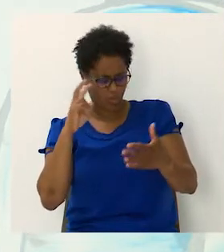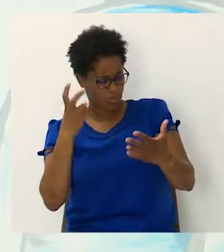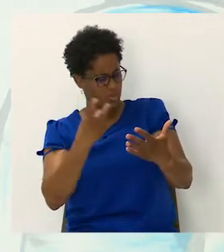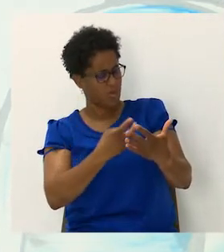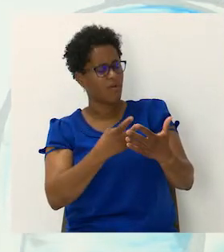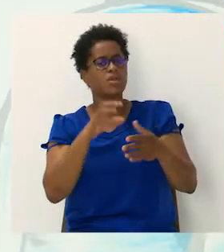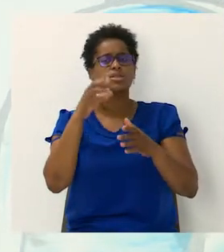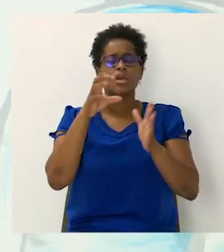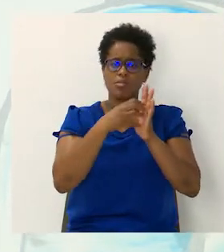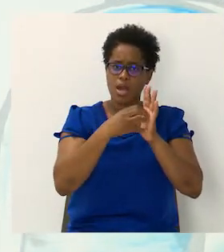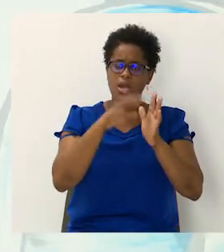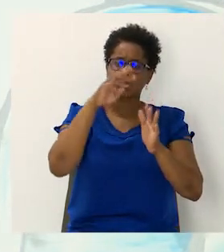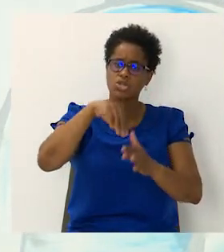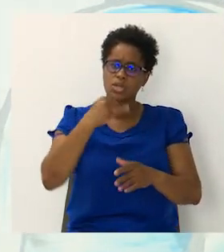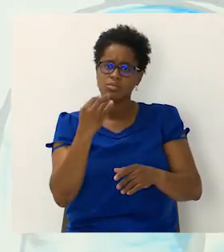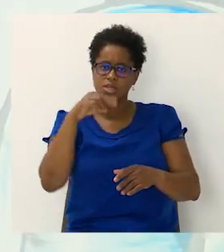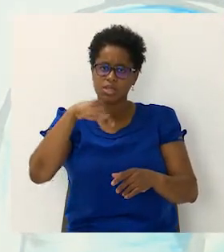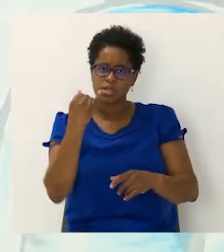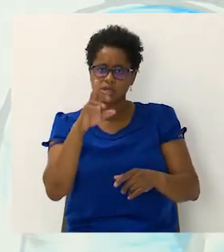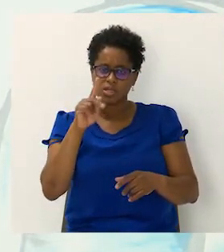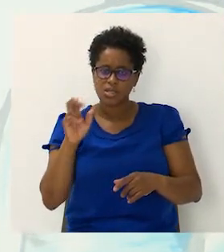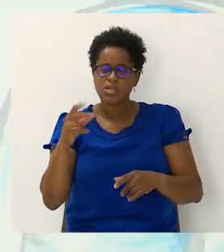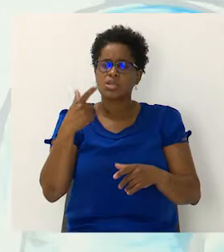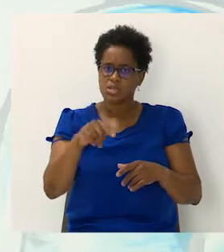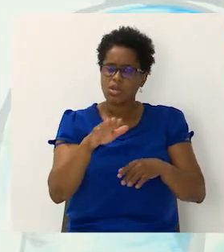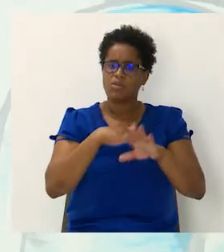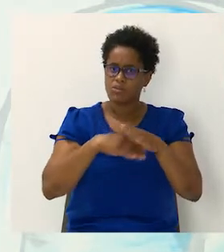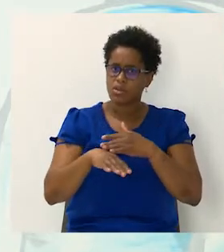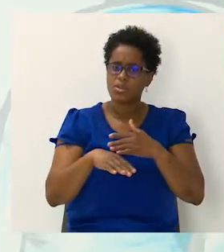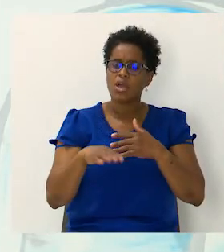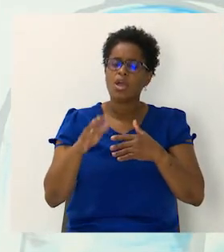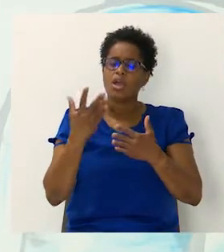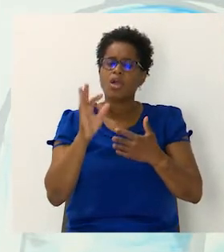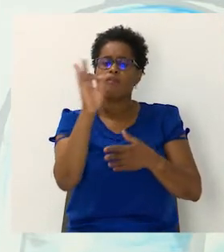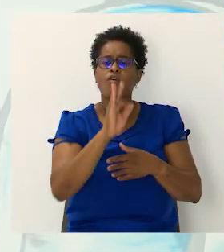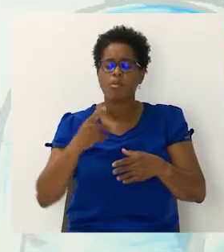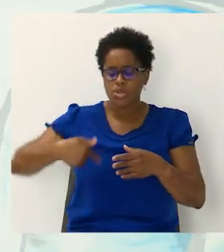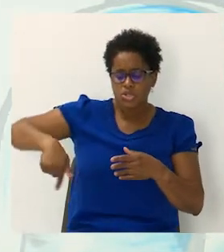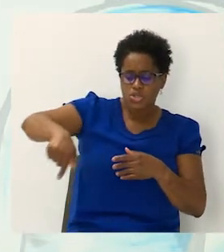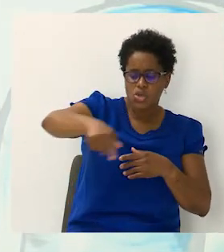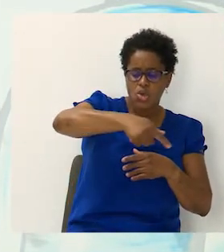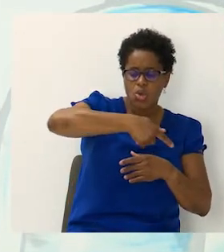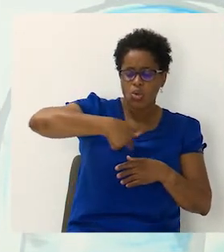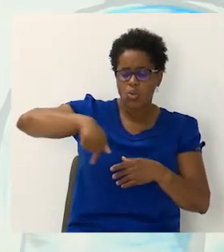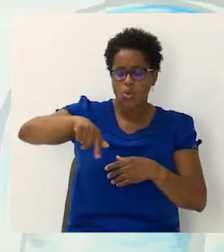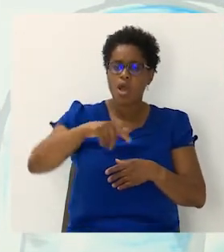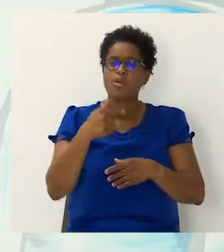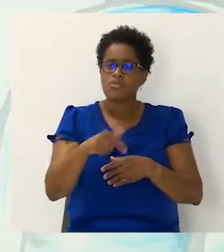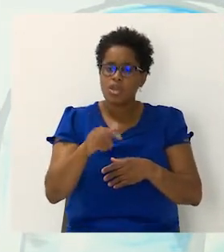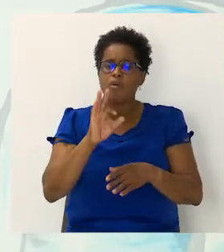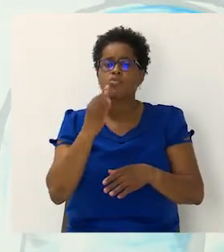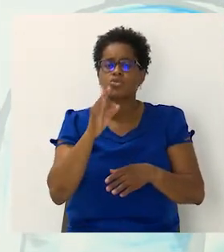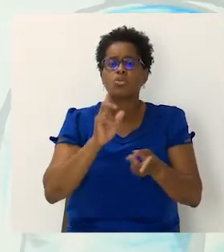os menires estão colocados em forma circular. Tinha função de